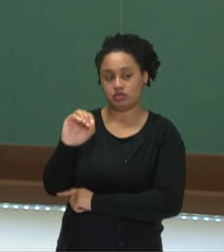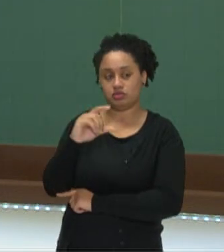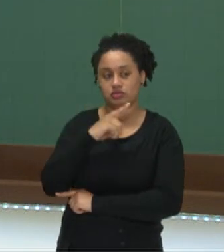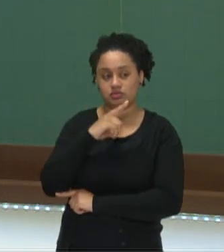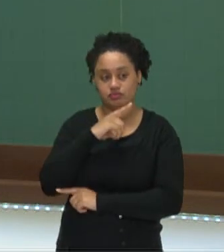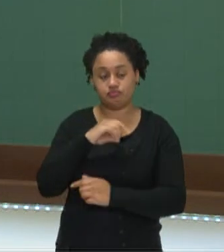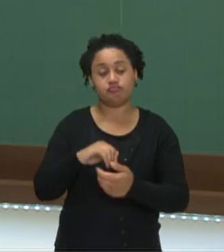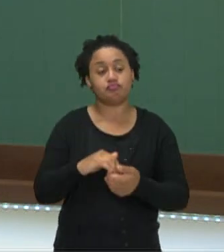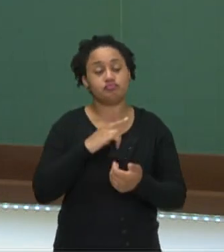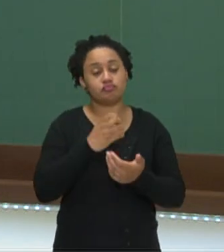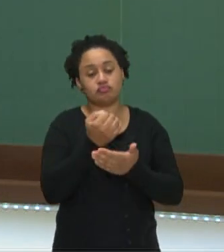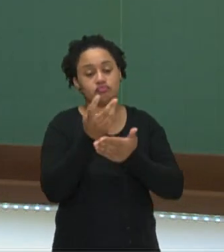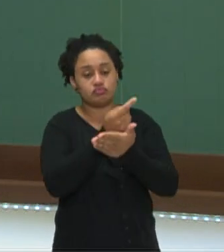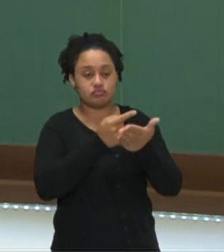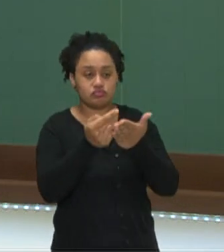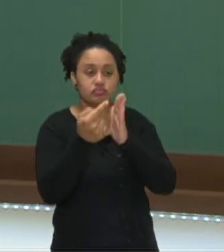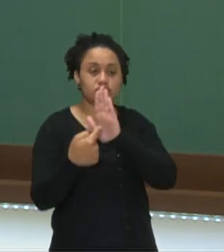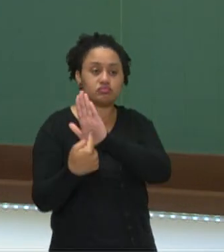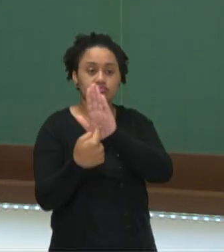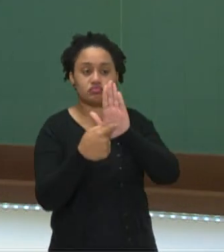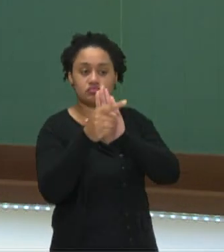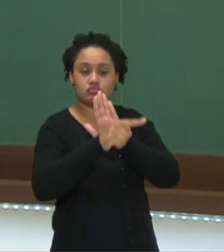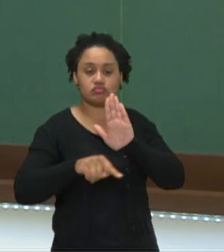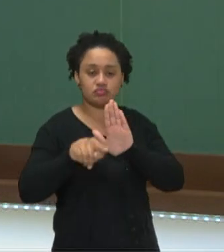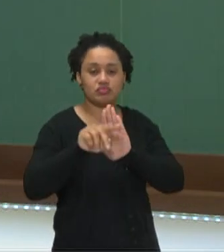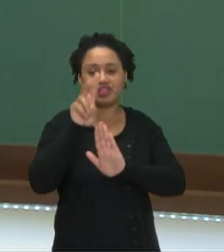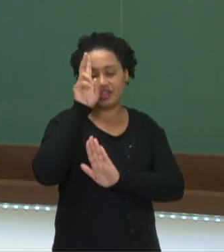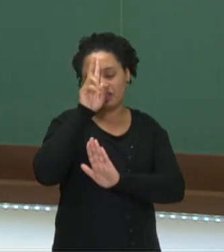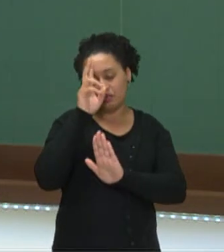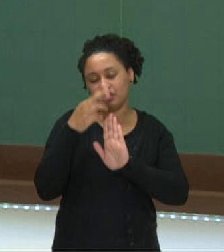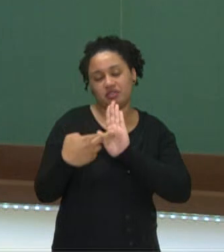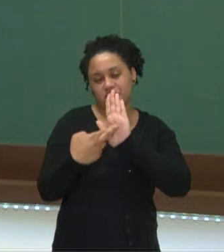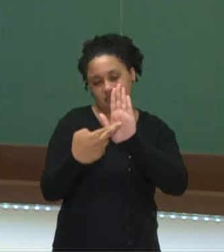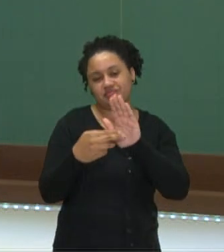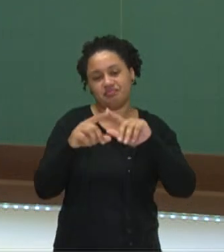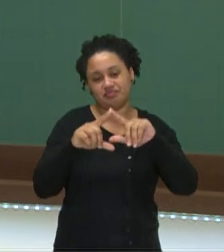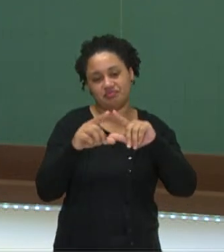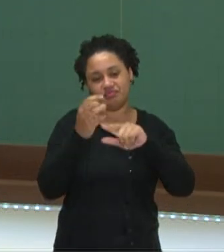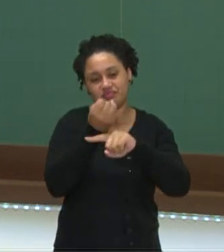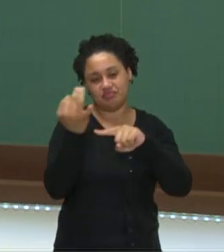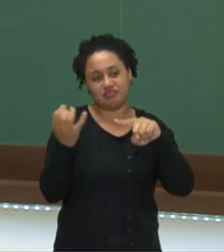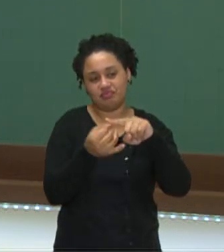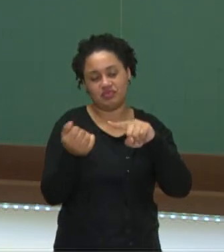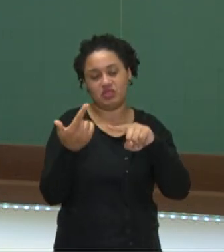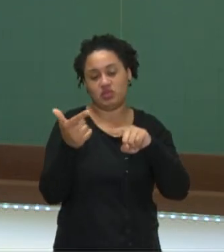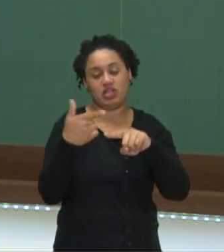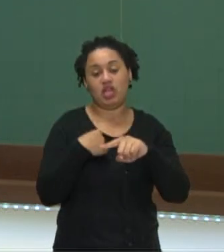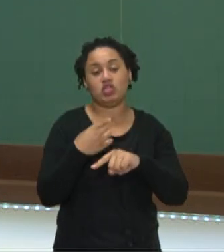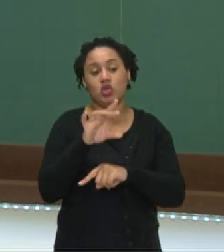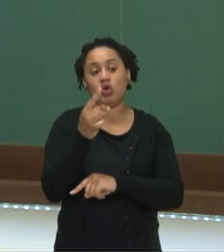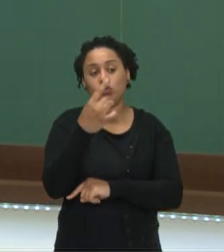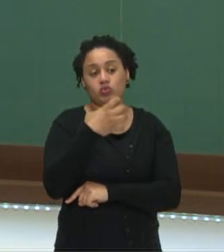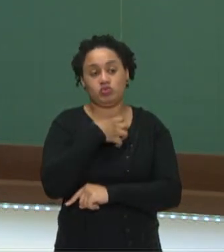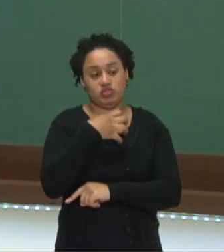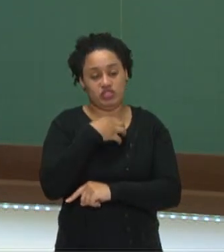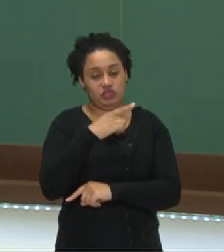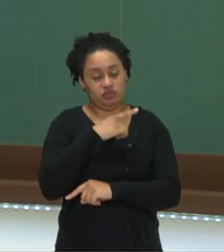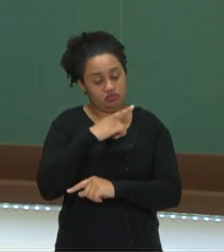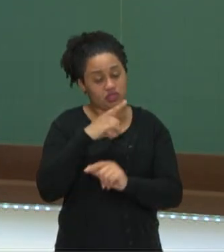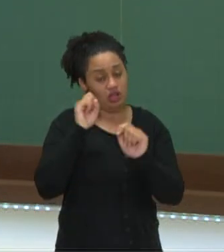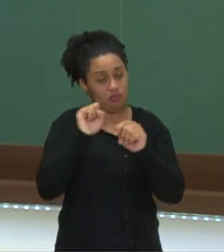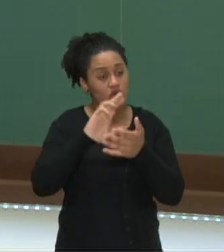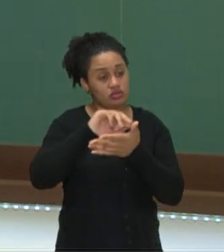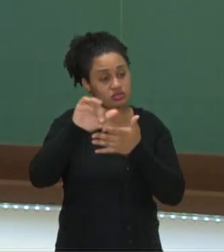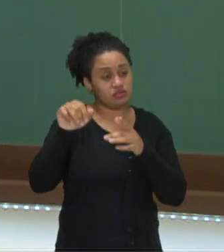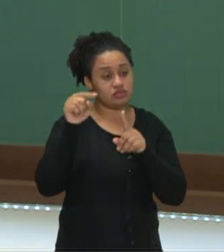alguns desenhos para representar. Então, lembrando que para representar a fração, não existe um jeito só, um jeito único. Não,